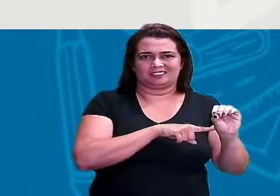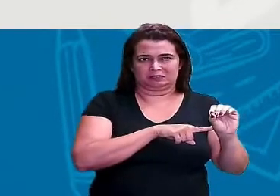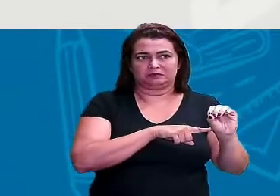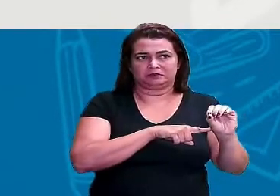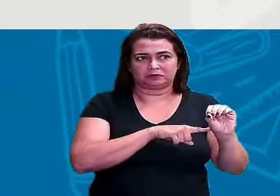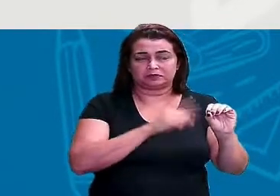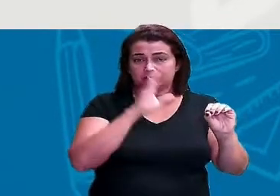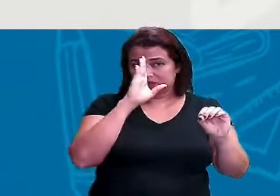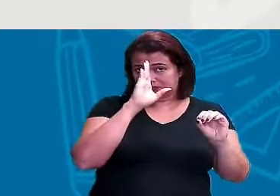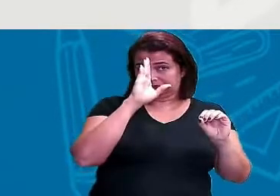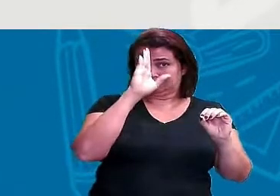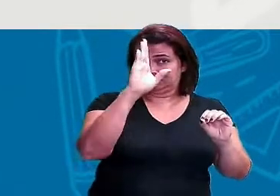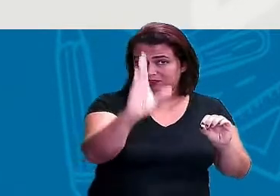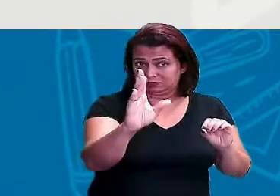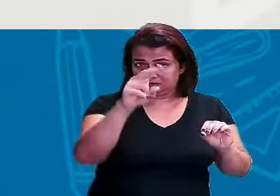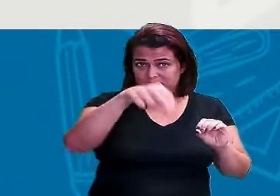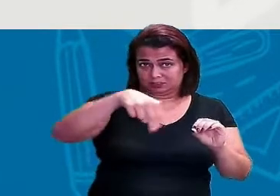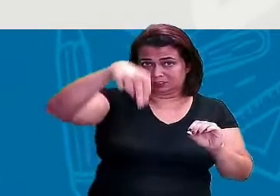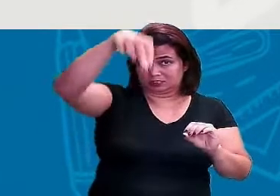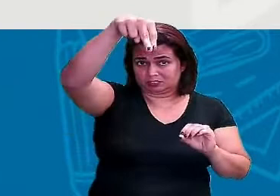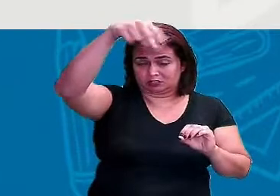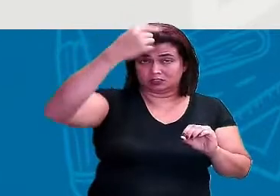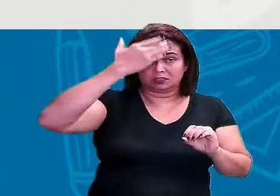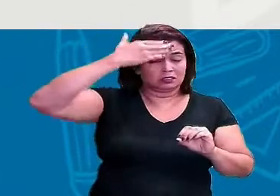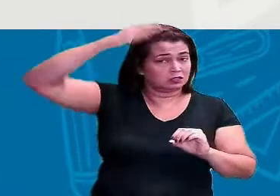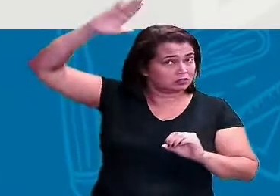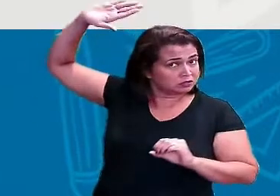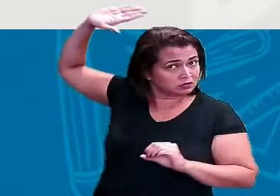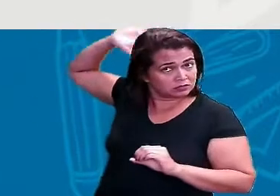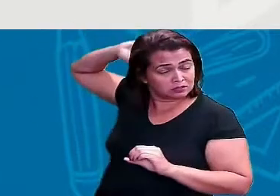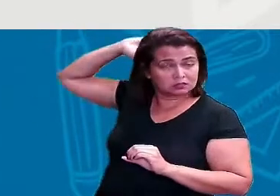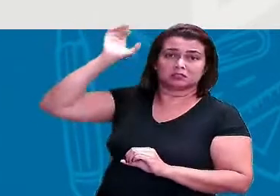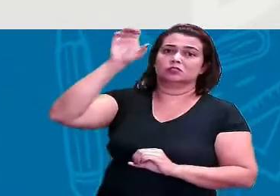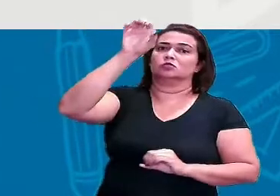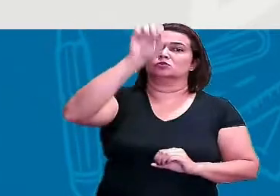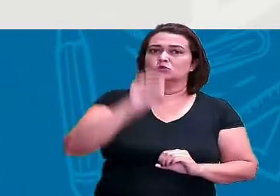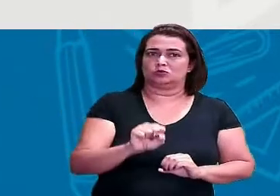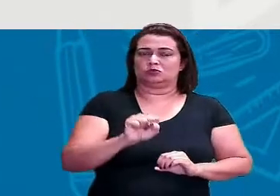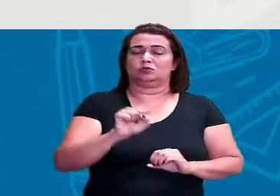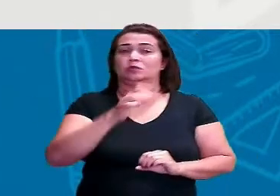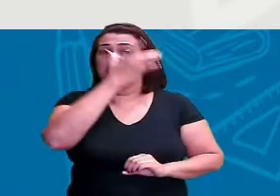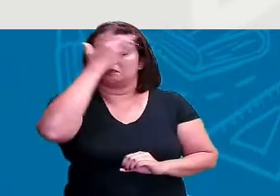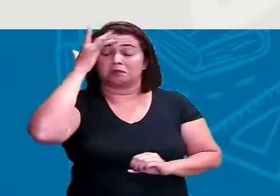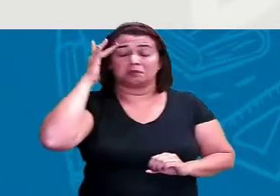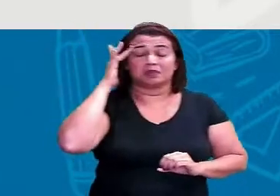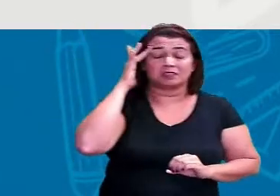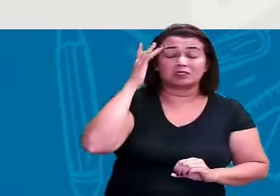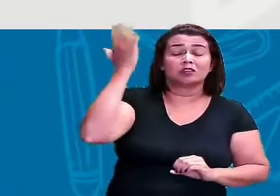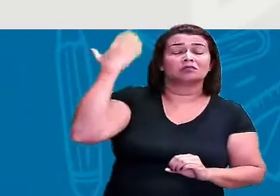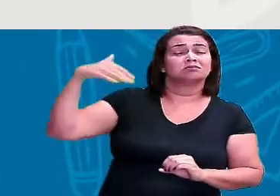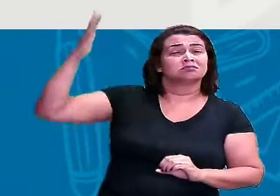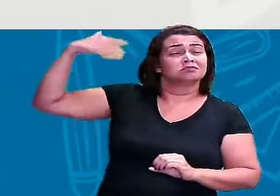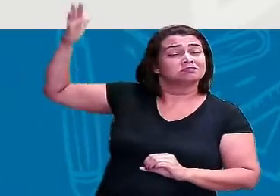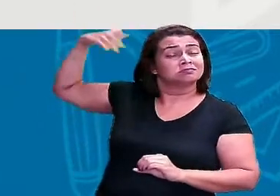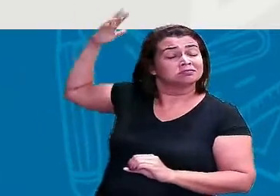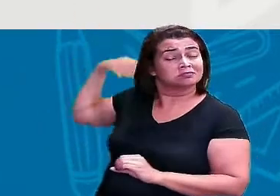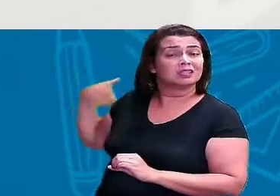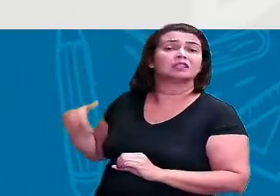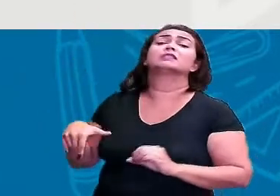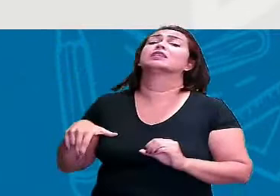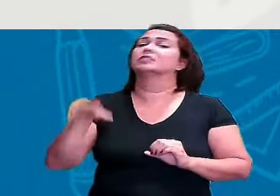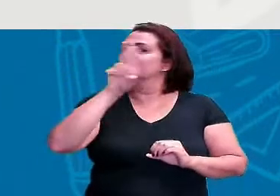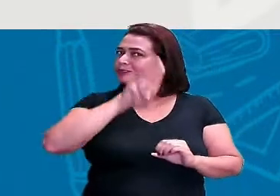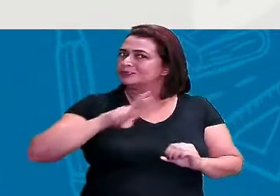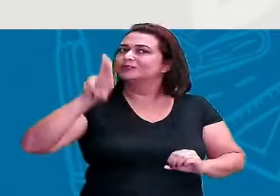à frente nós temos o norte e as costas o sul. Então, essa era uma maneira bem primitiva, mas muito eficiente de se localizar